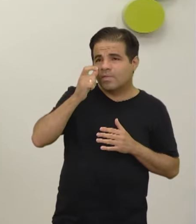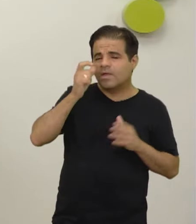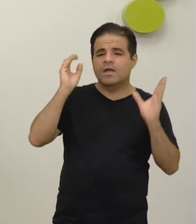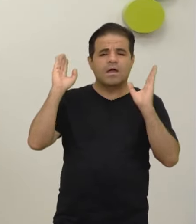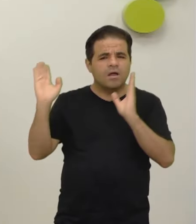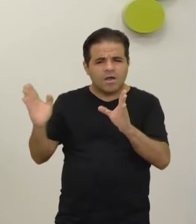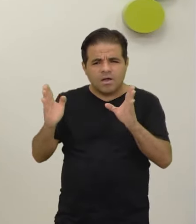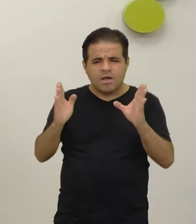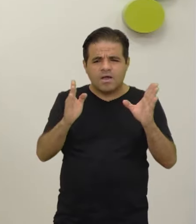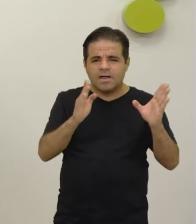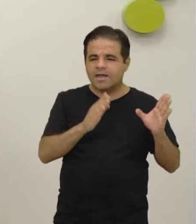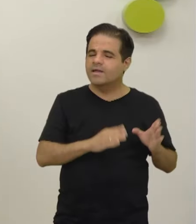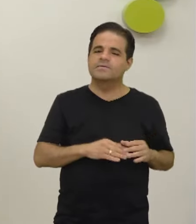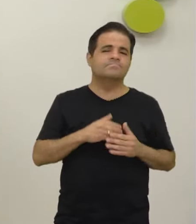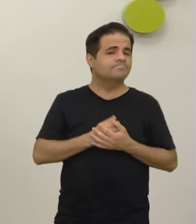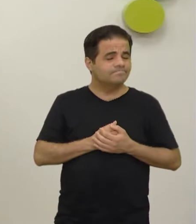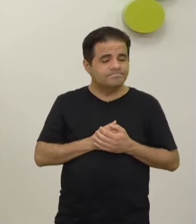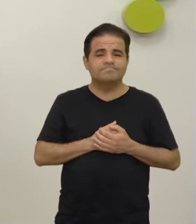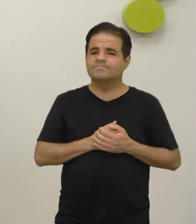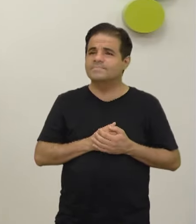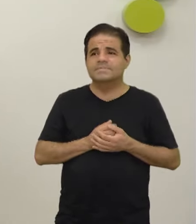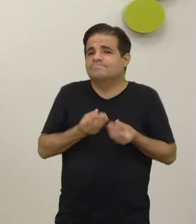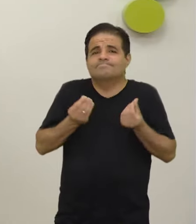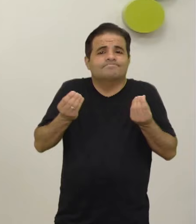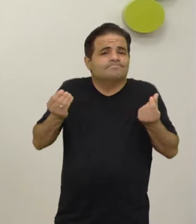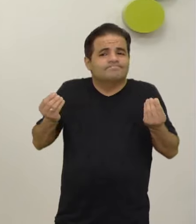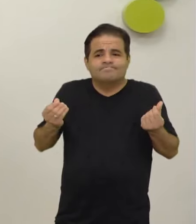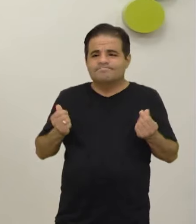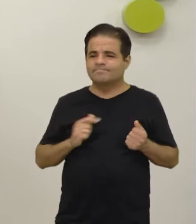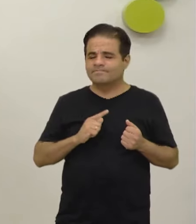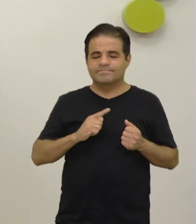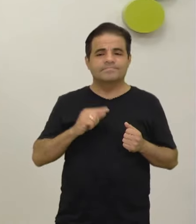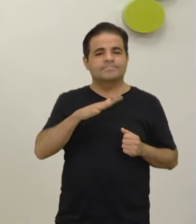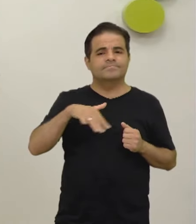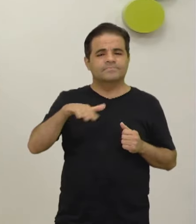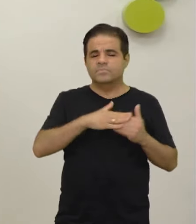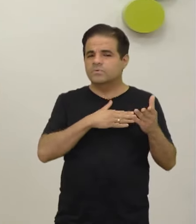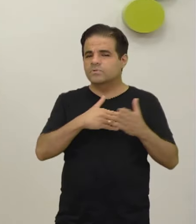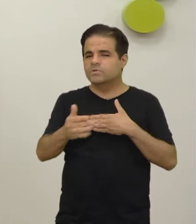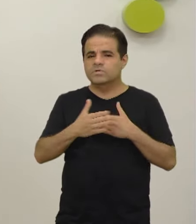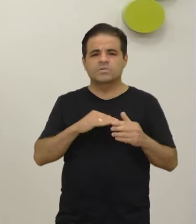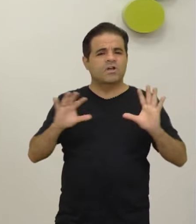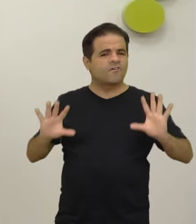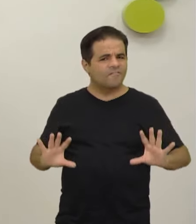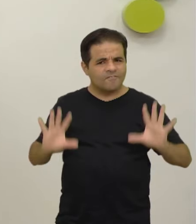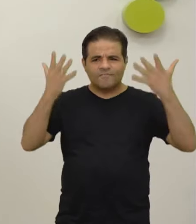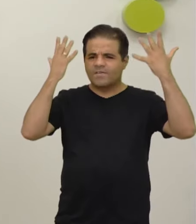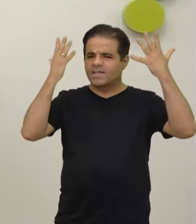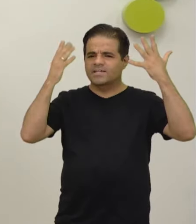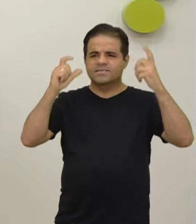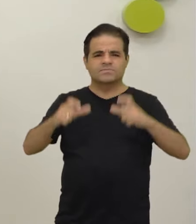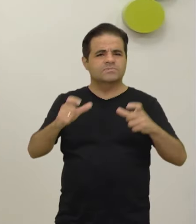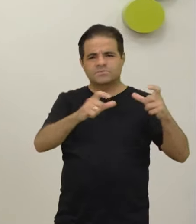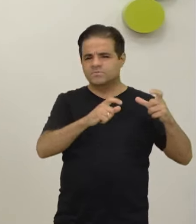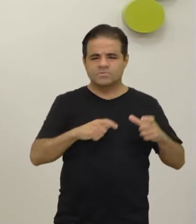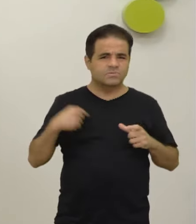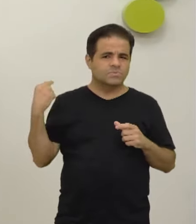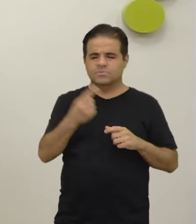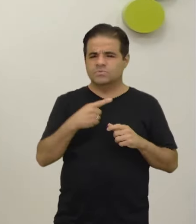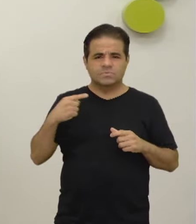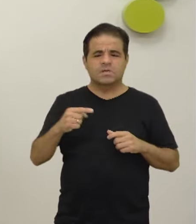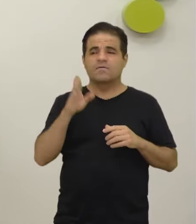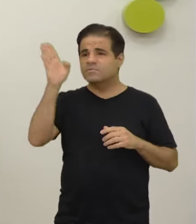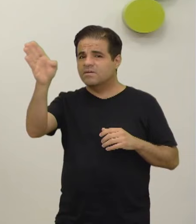aí. Mas isso é muito banalizado, isso existe em qualquer festinha, em qualquer lugar que